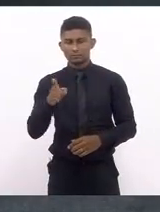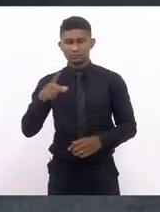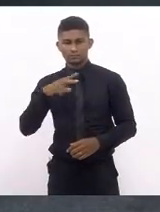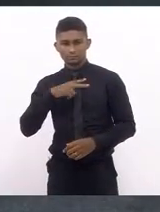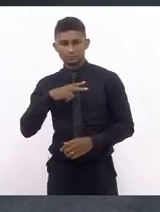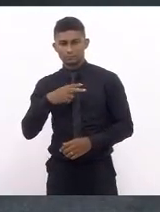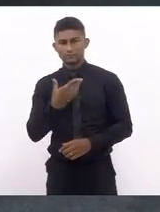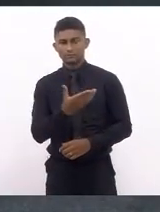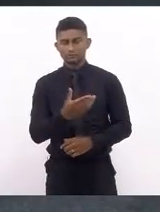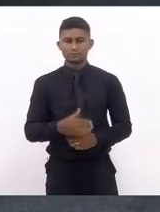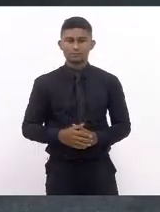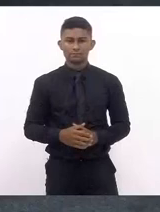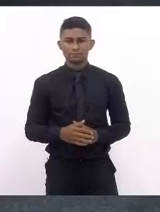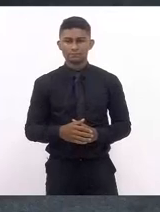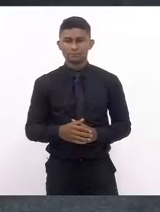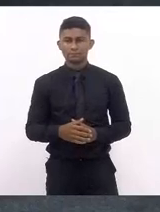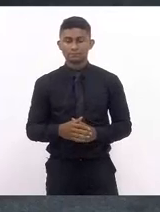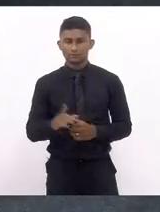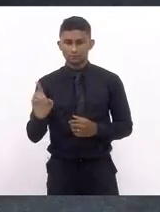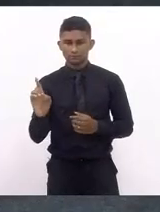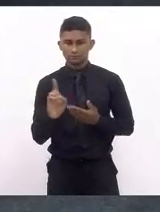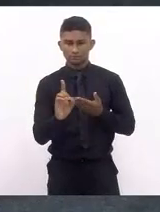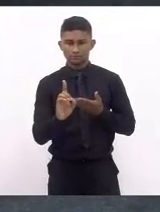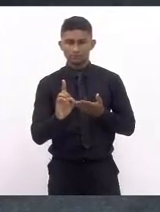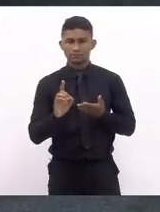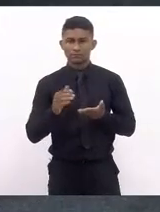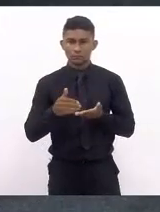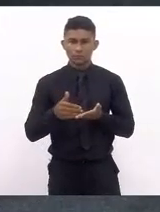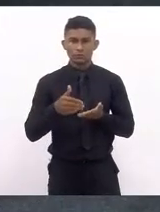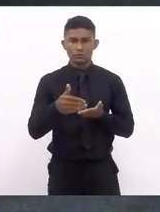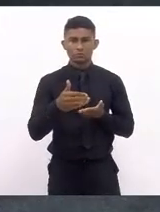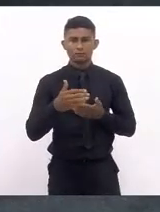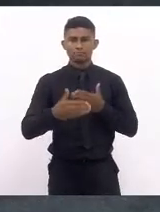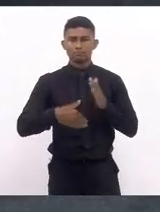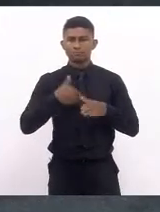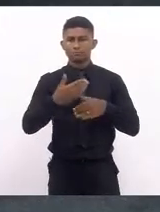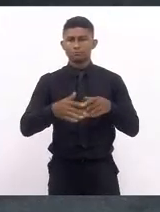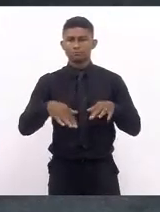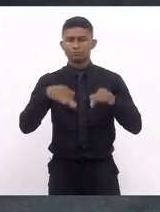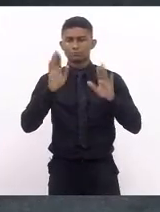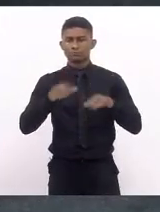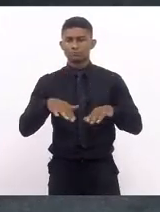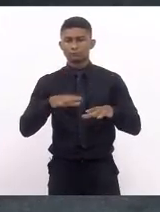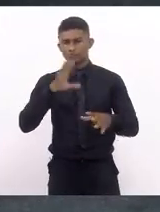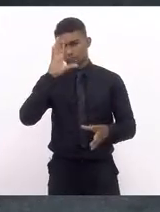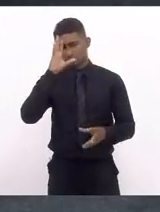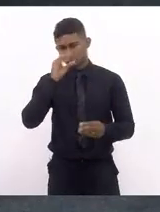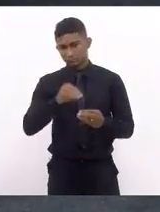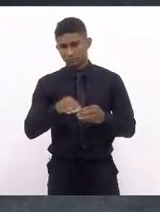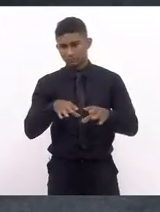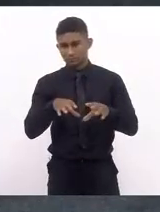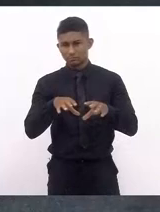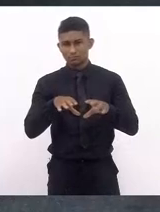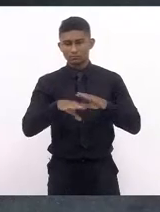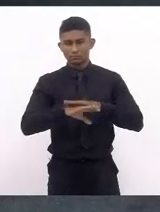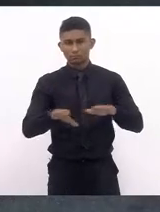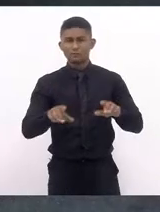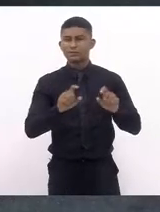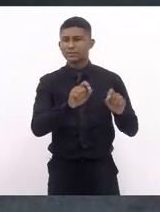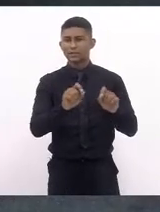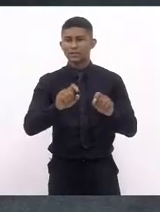privada começou com ele mas quem concluiu tudo foi o governador